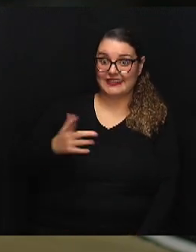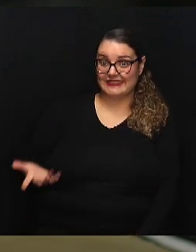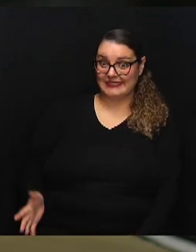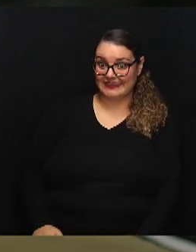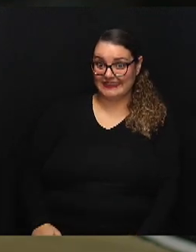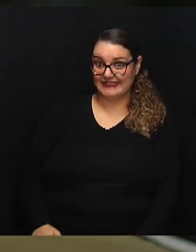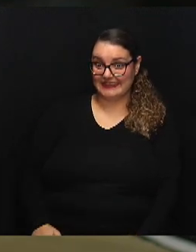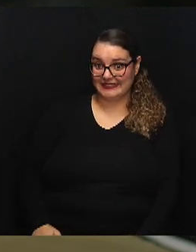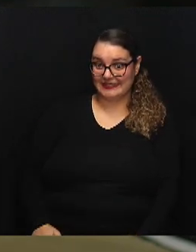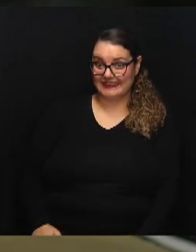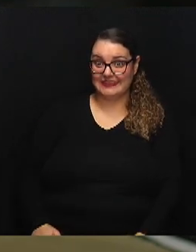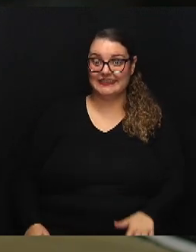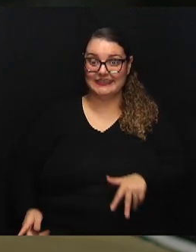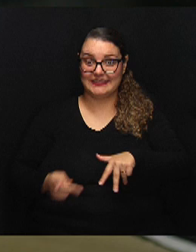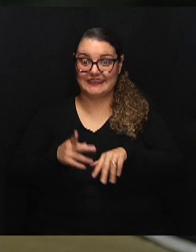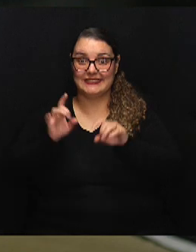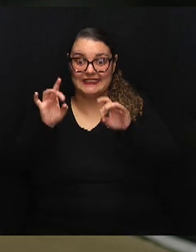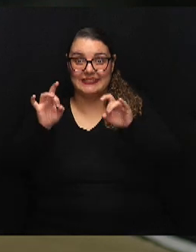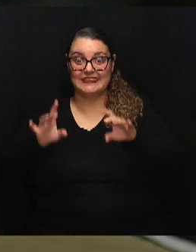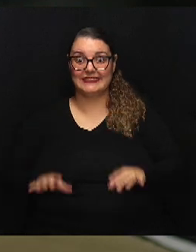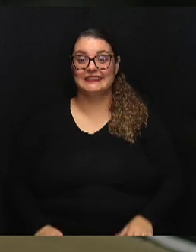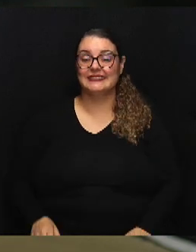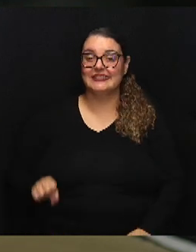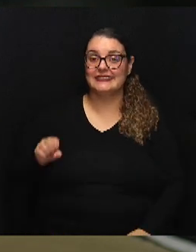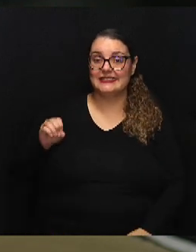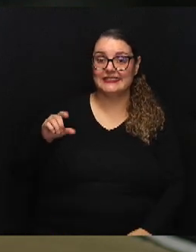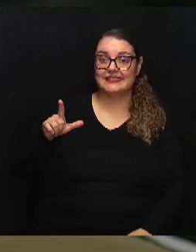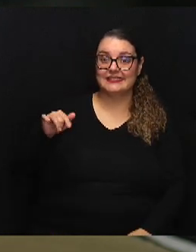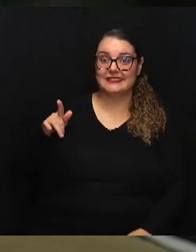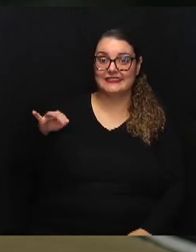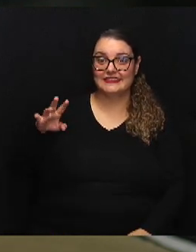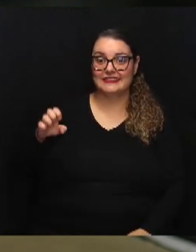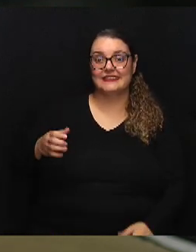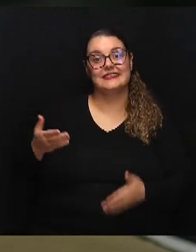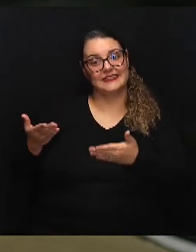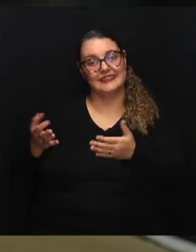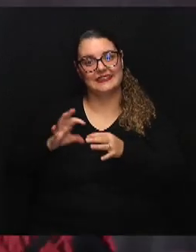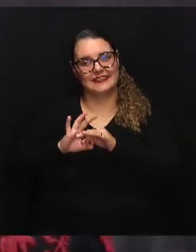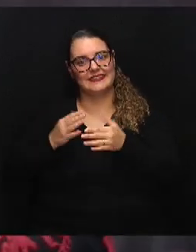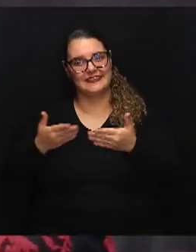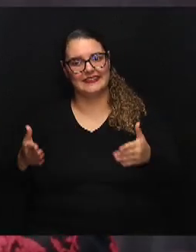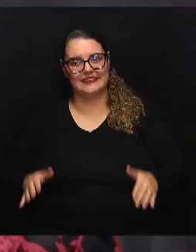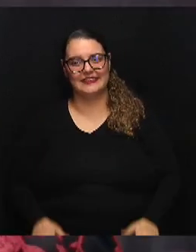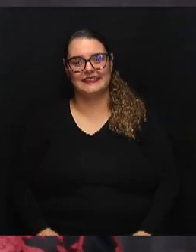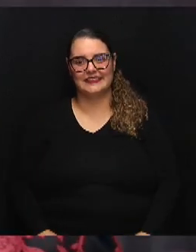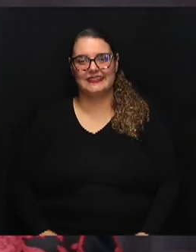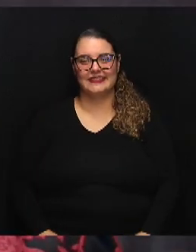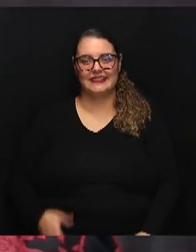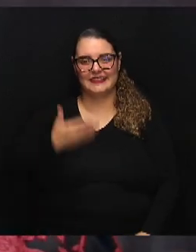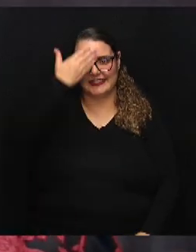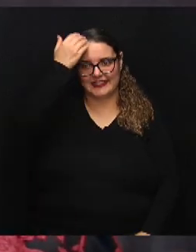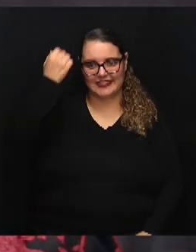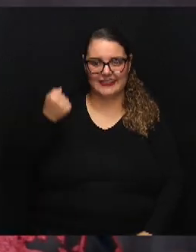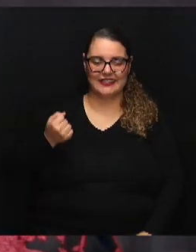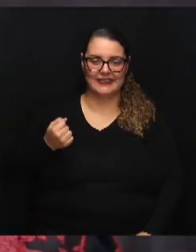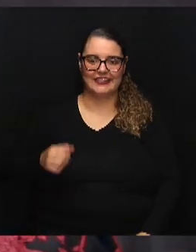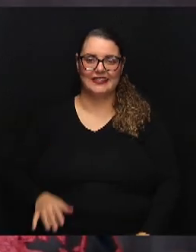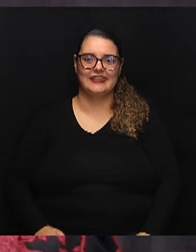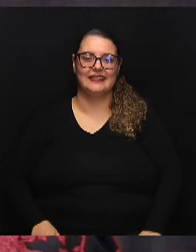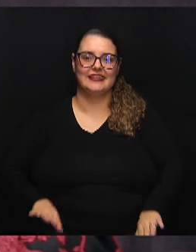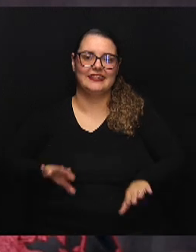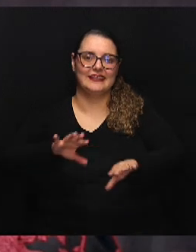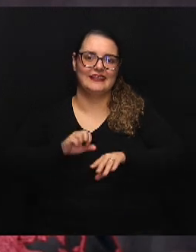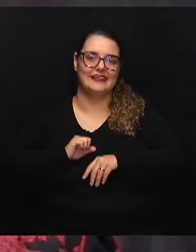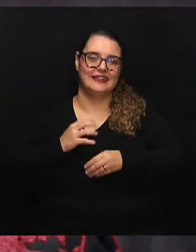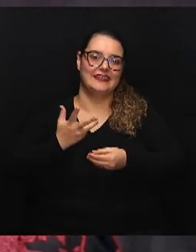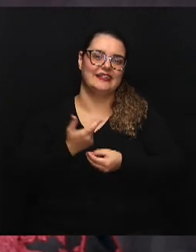fala, né, especial aqui no programa da Solange. Então, Solange, com você, fica à vontade. Rubem, eu queria, na verdade, eu sou adepta das artes, né? Acho